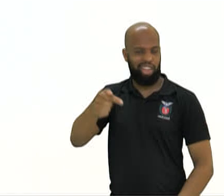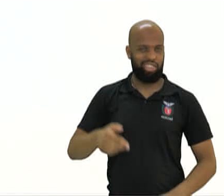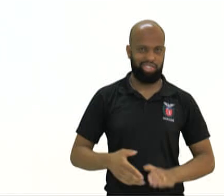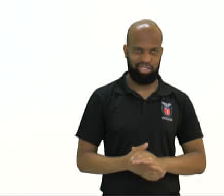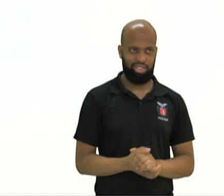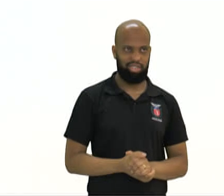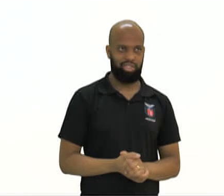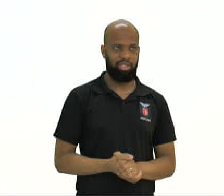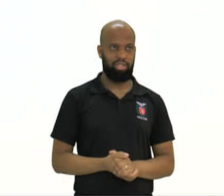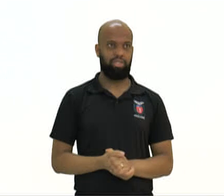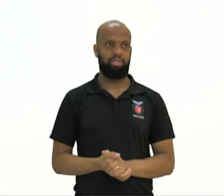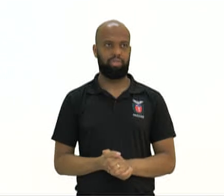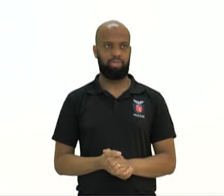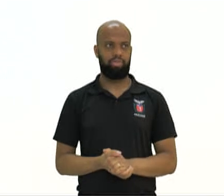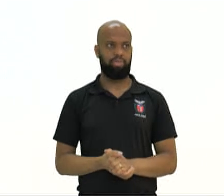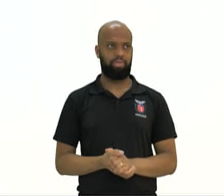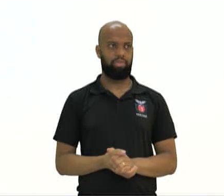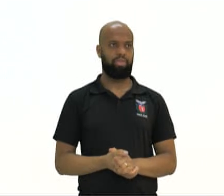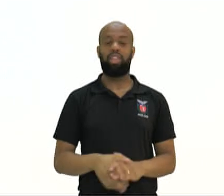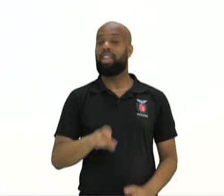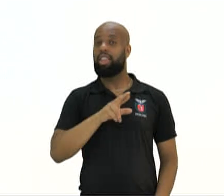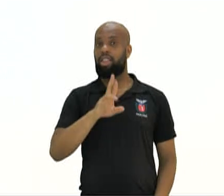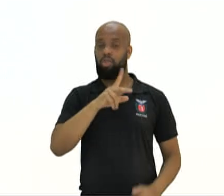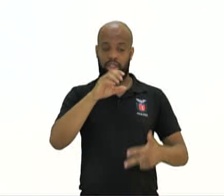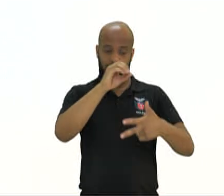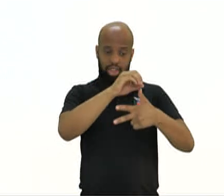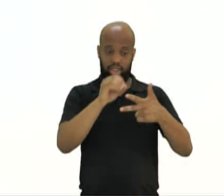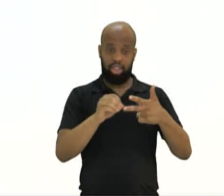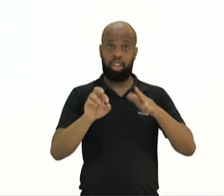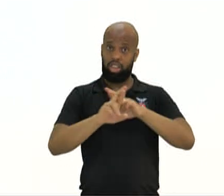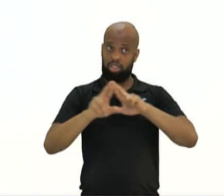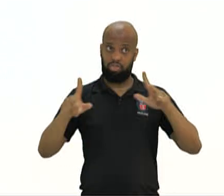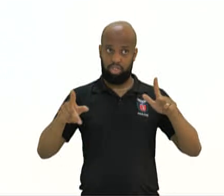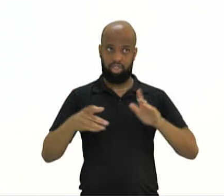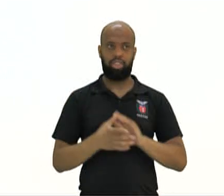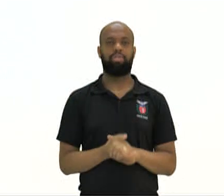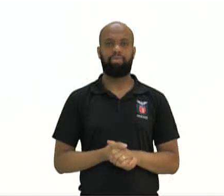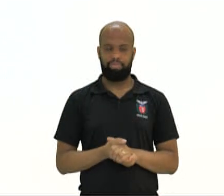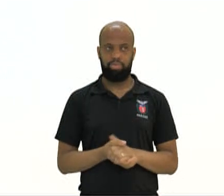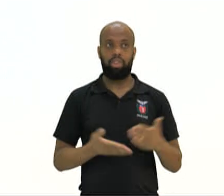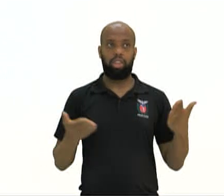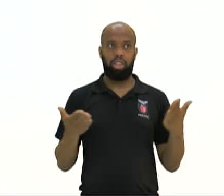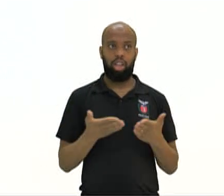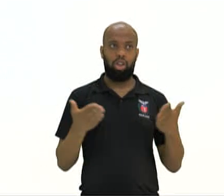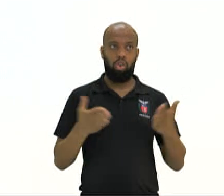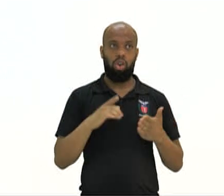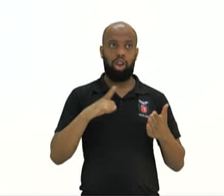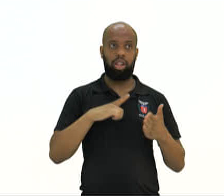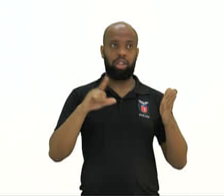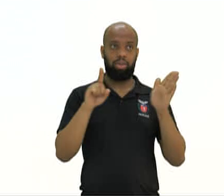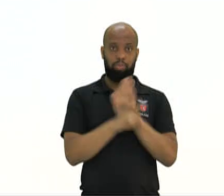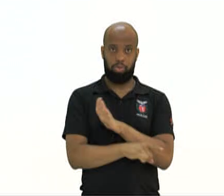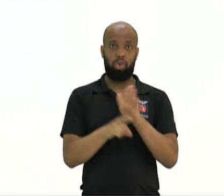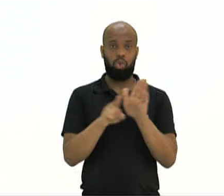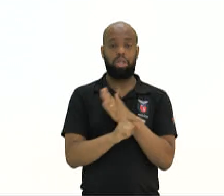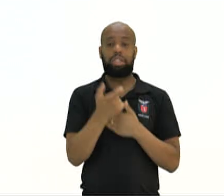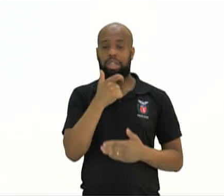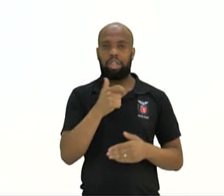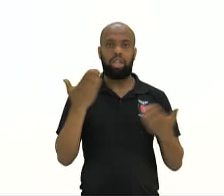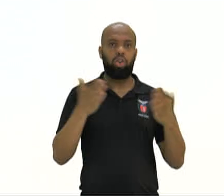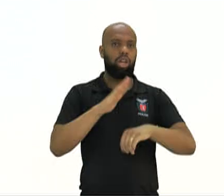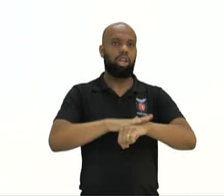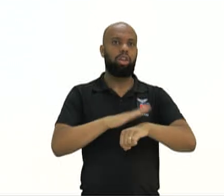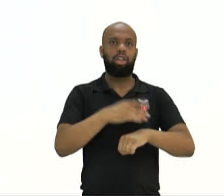Beleza, Unesp 2016, não é Enem, é diferente, tanto que o enunciado aqui está em inglês, por conta de